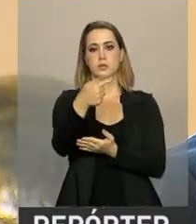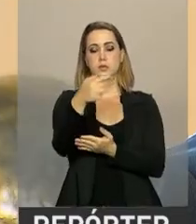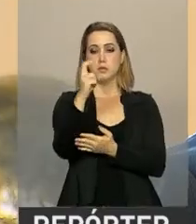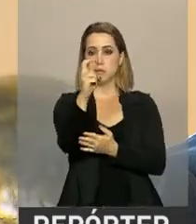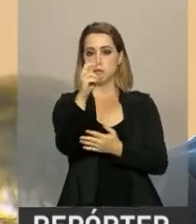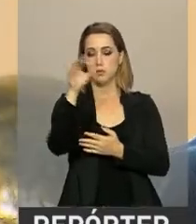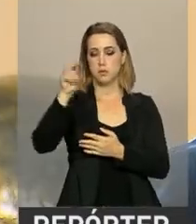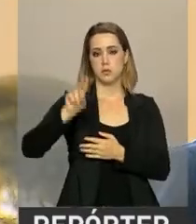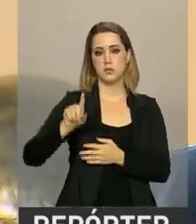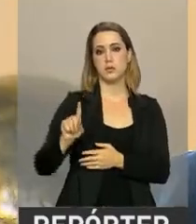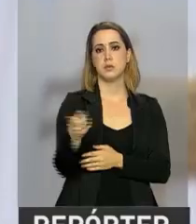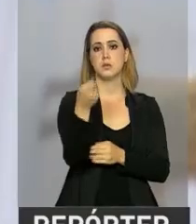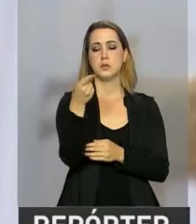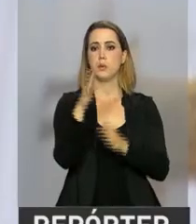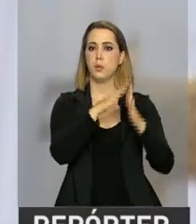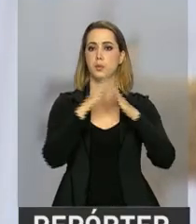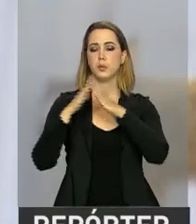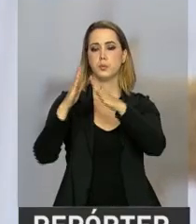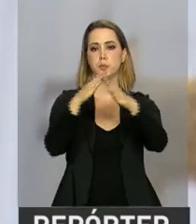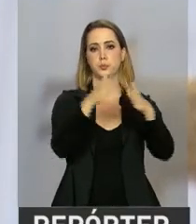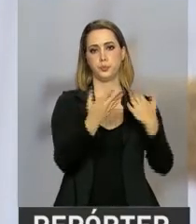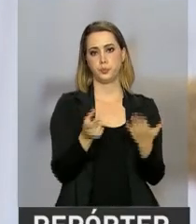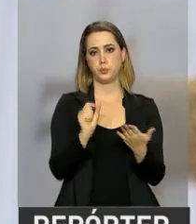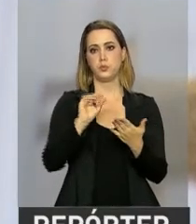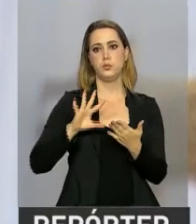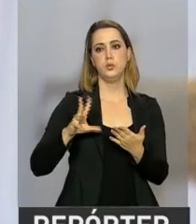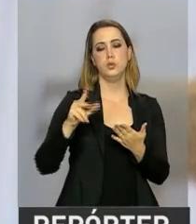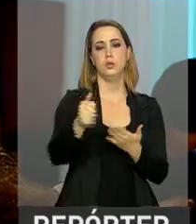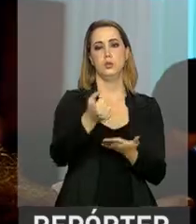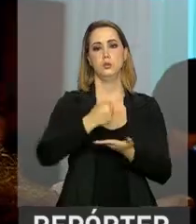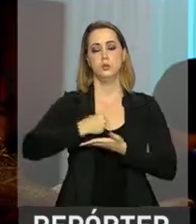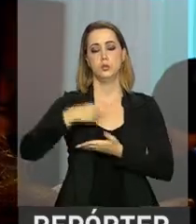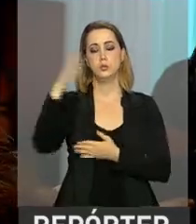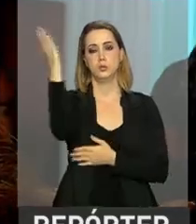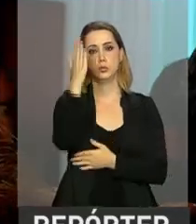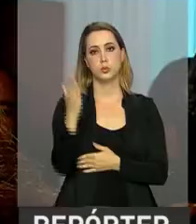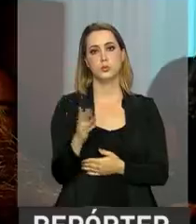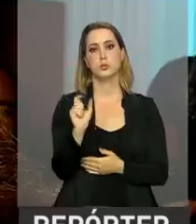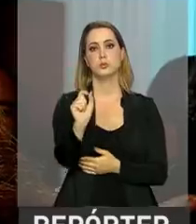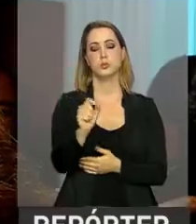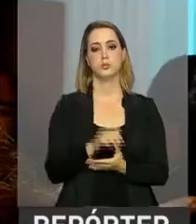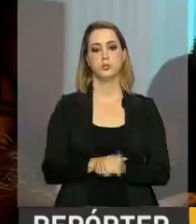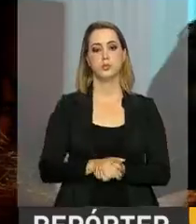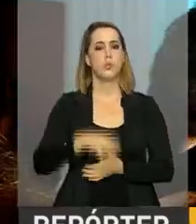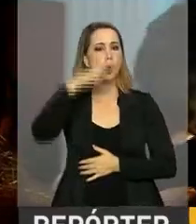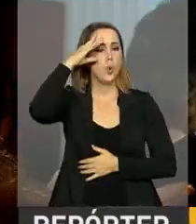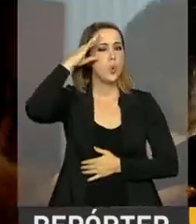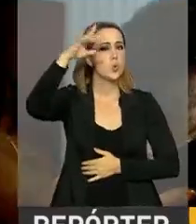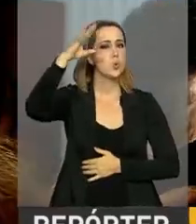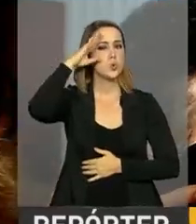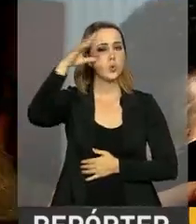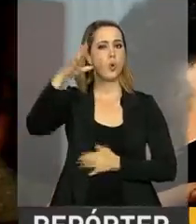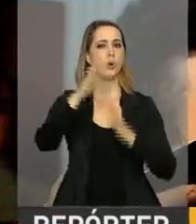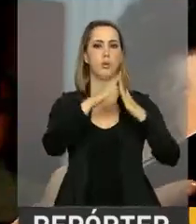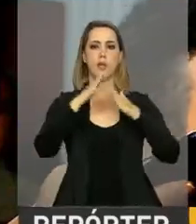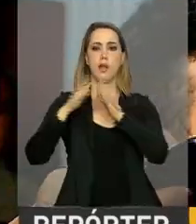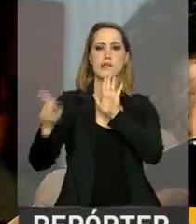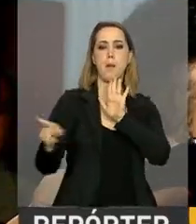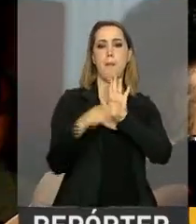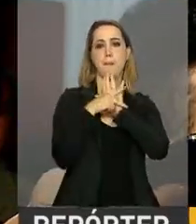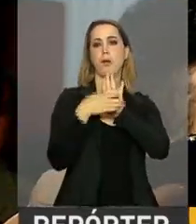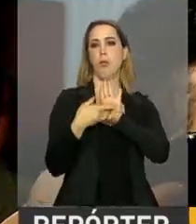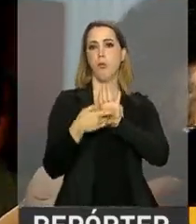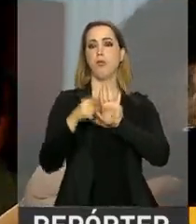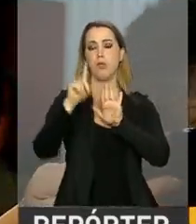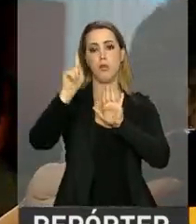75 mil imóveis aos militares de todo o país. O sonho da casa própria, sobretudo para o militar, eu diria que